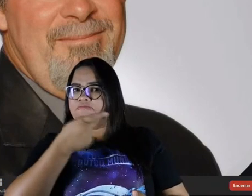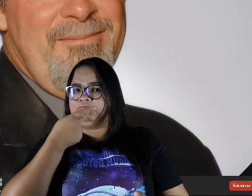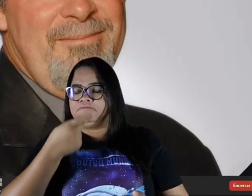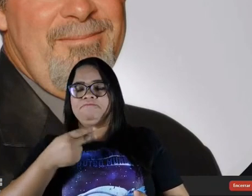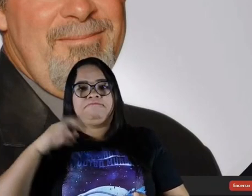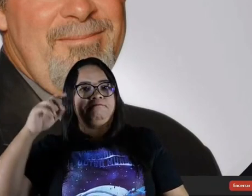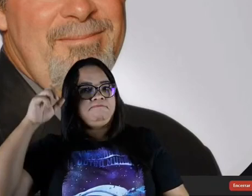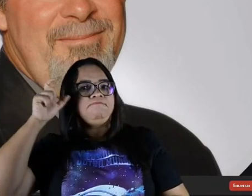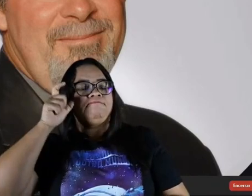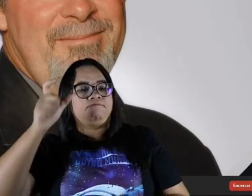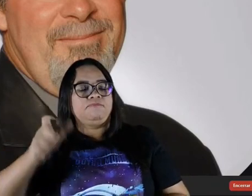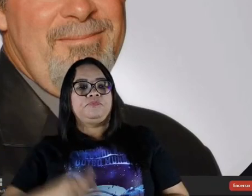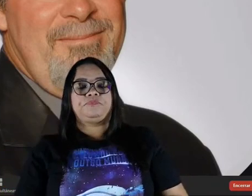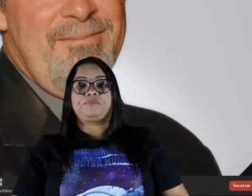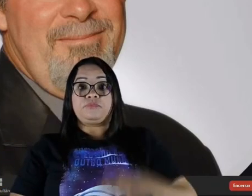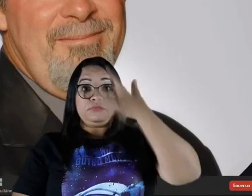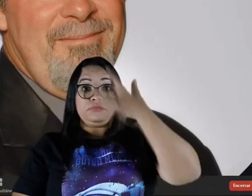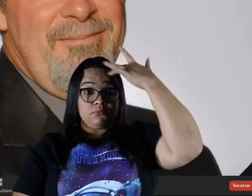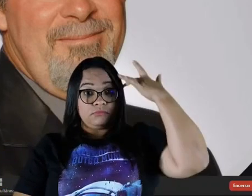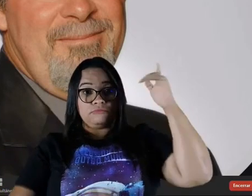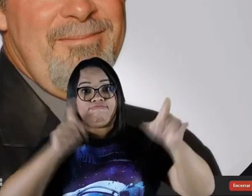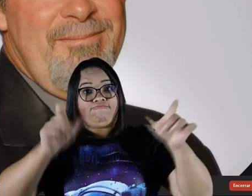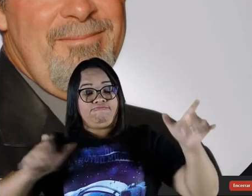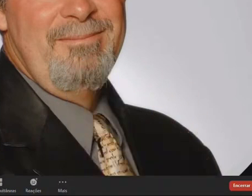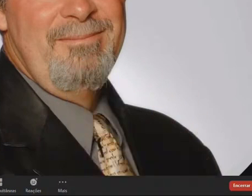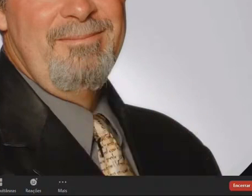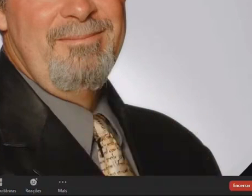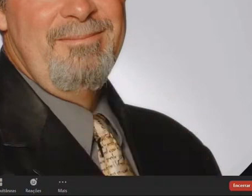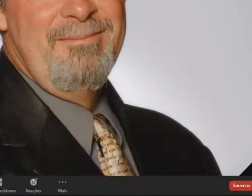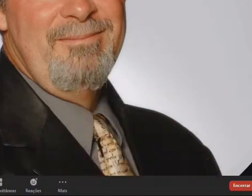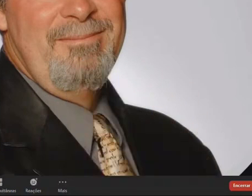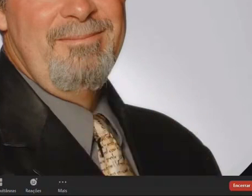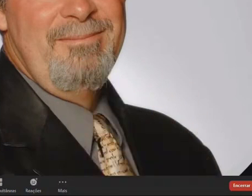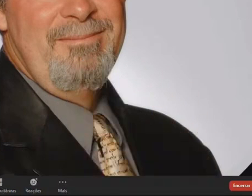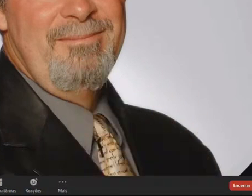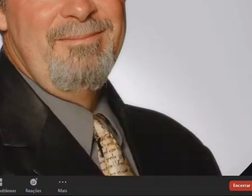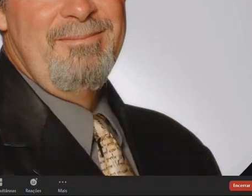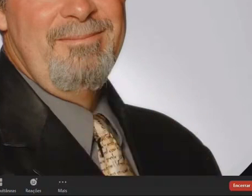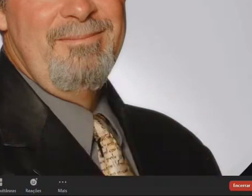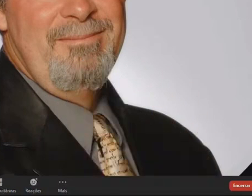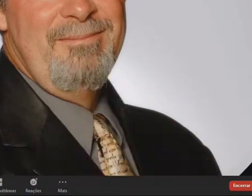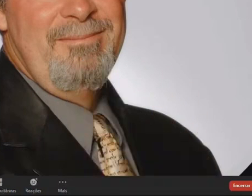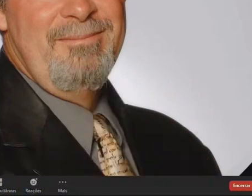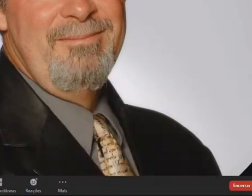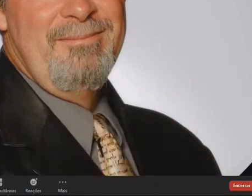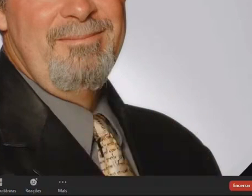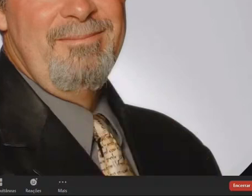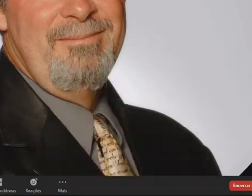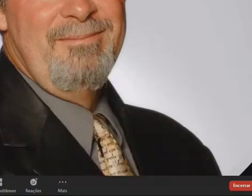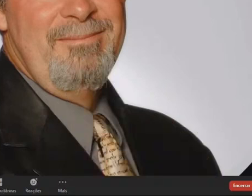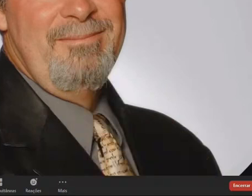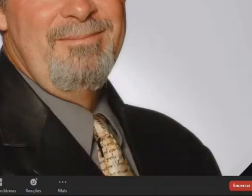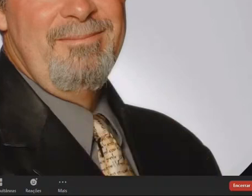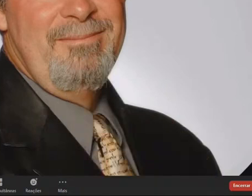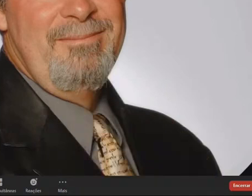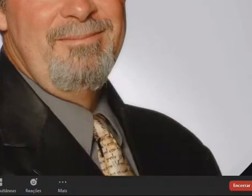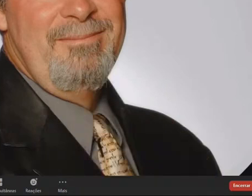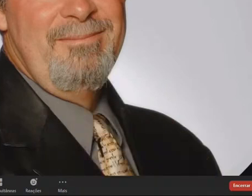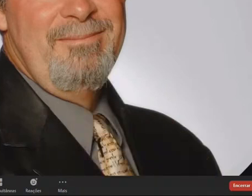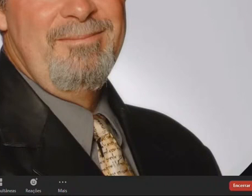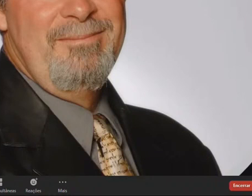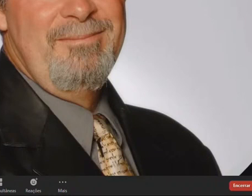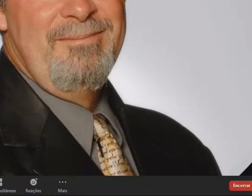interessante, ele disse assim: aqueles que estão no ministério precisam fechar a brecha existente entre a igreja e o mundo